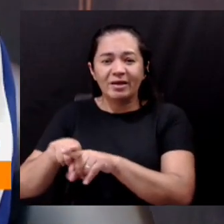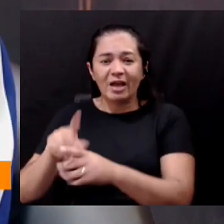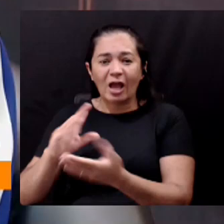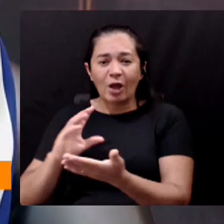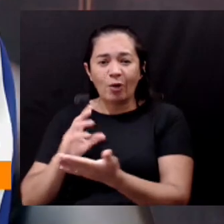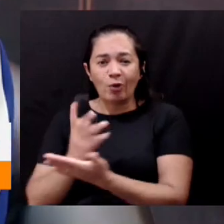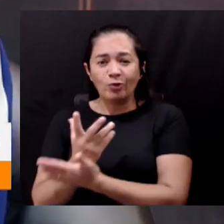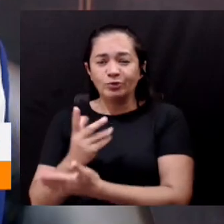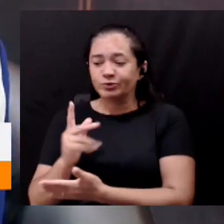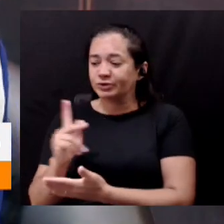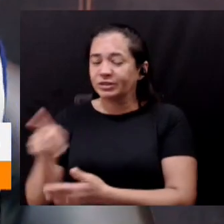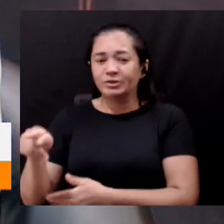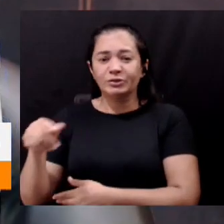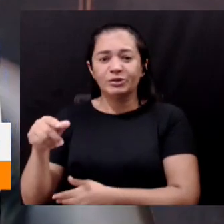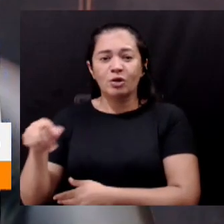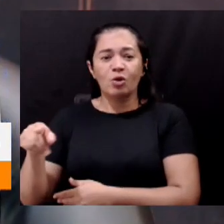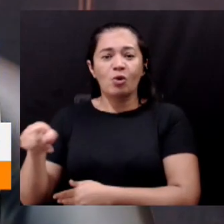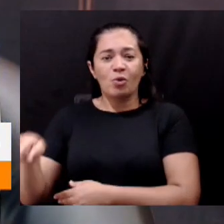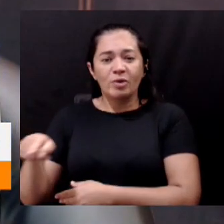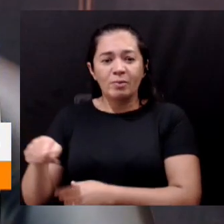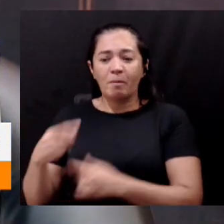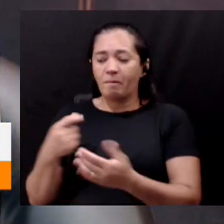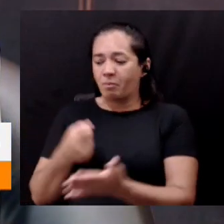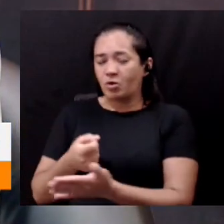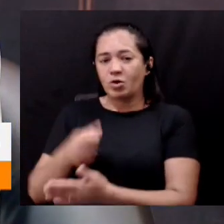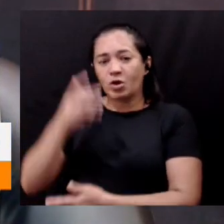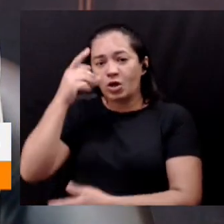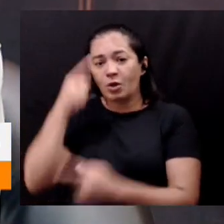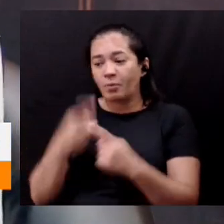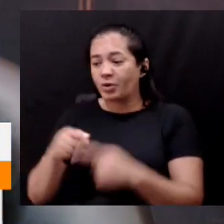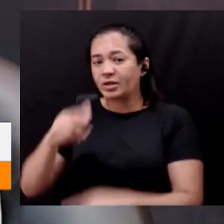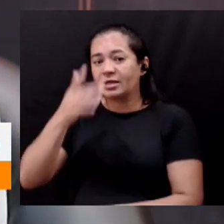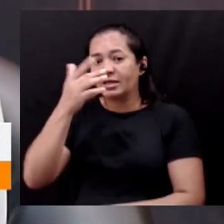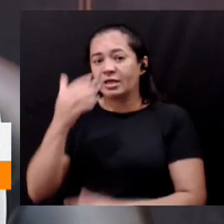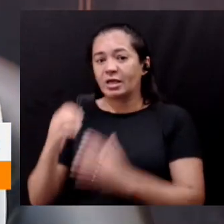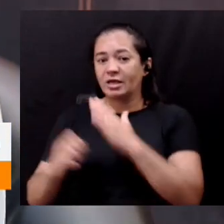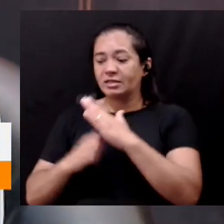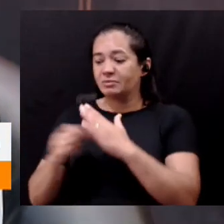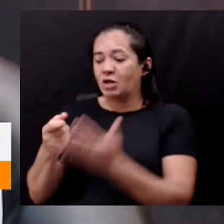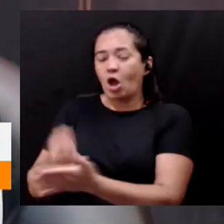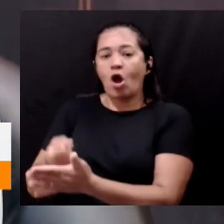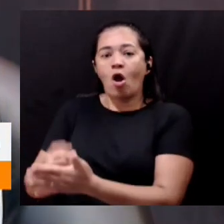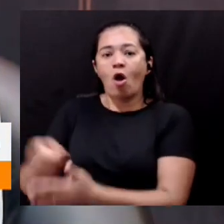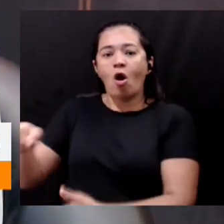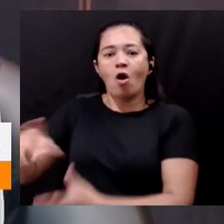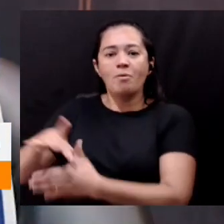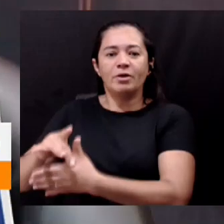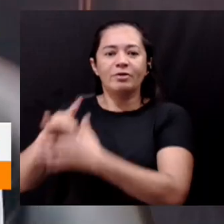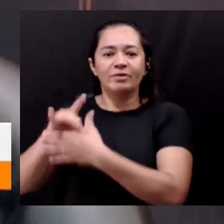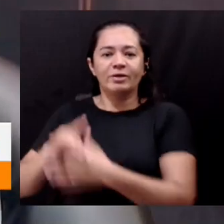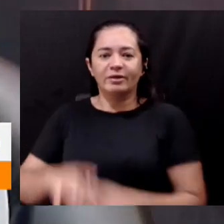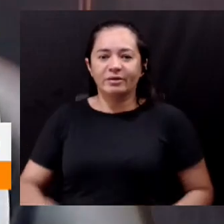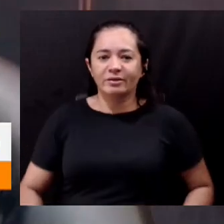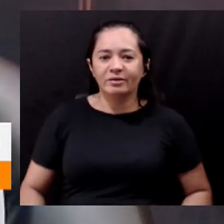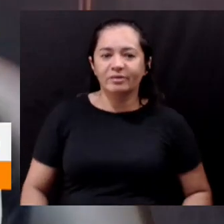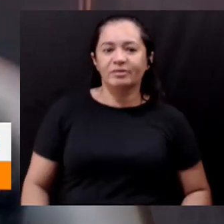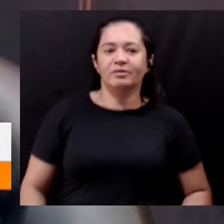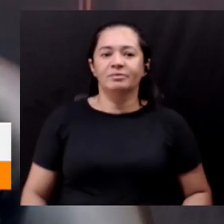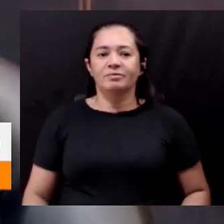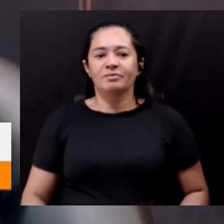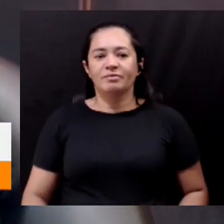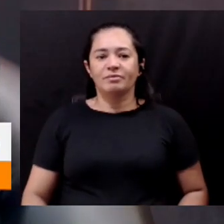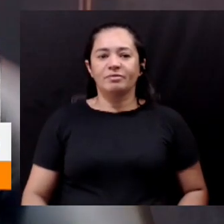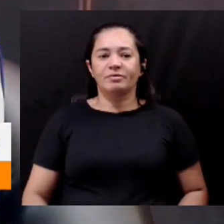uma cobrança muito grande de maiores resultados. Então as empresas nunca é assim, não. A empresa manteve os resultados. É sempre assim, precisa crescer 10,